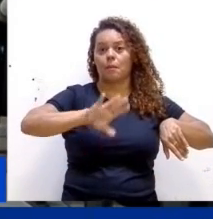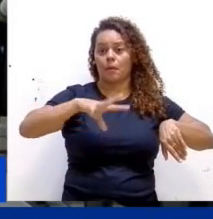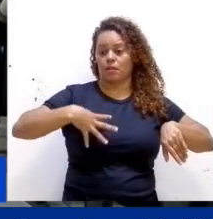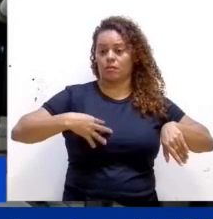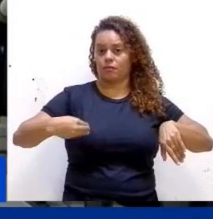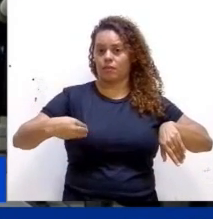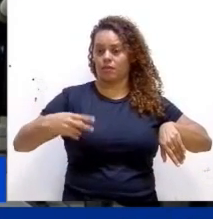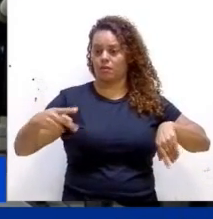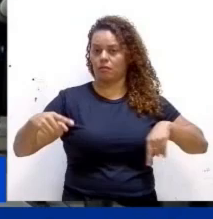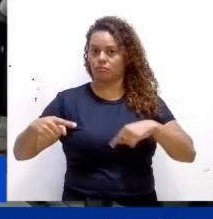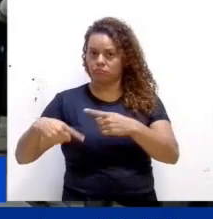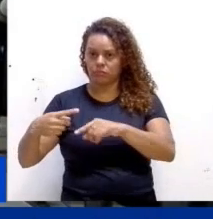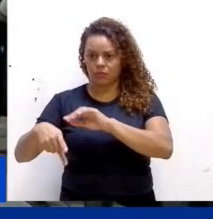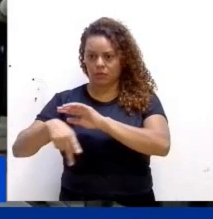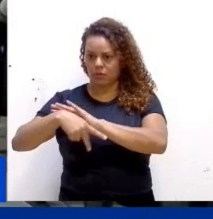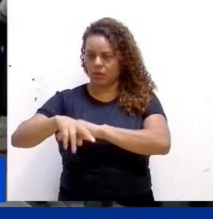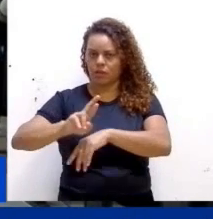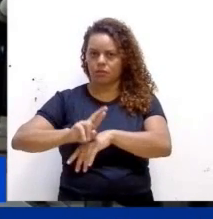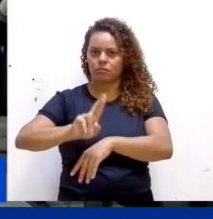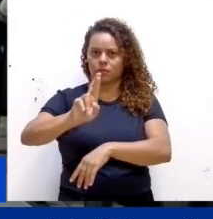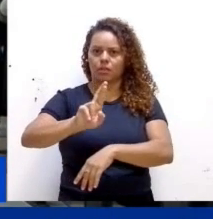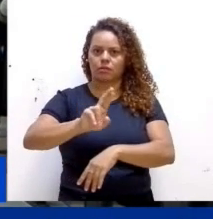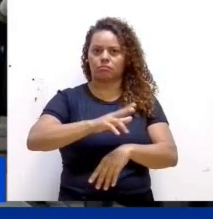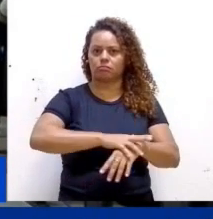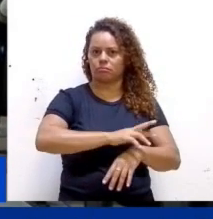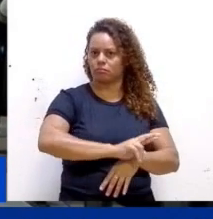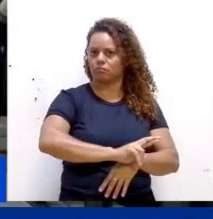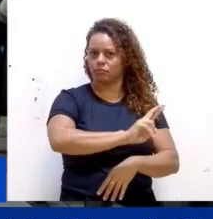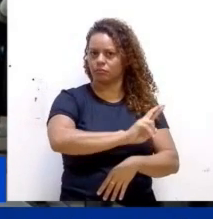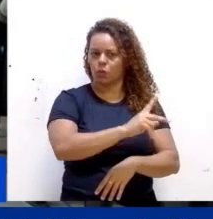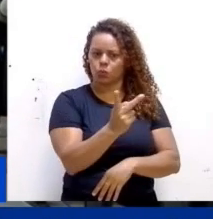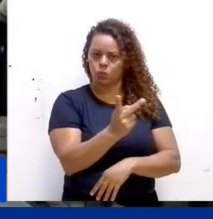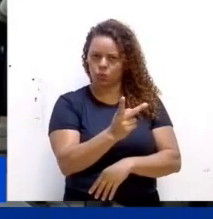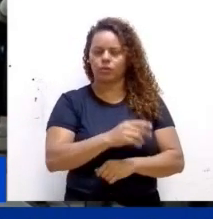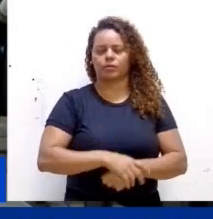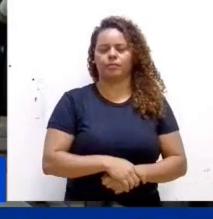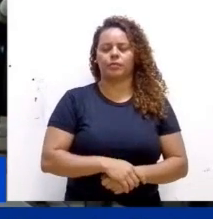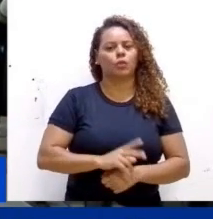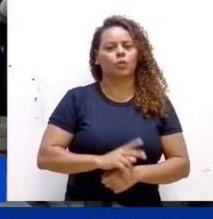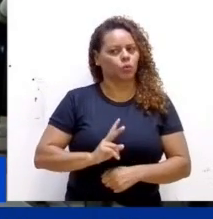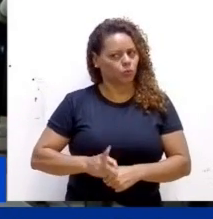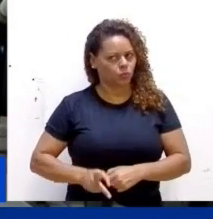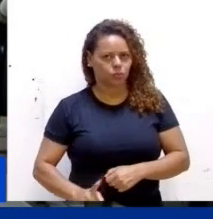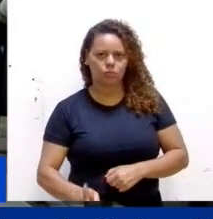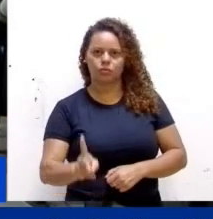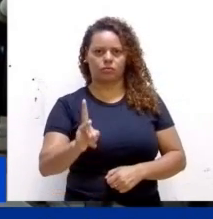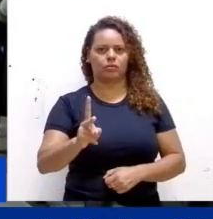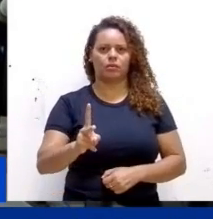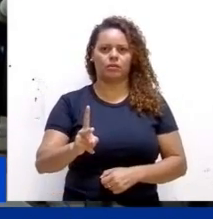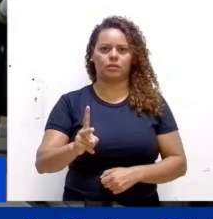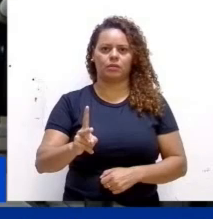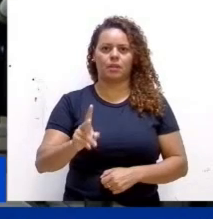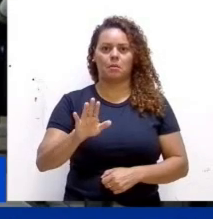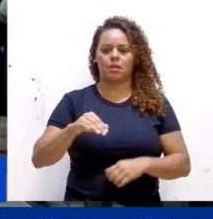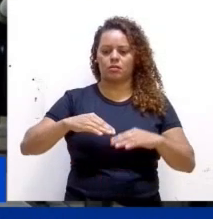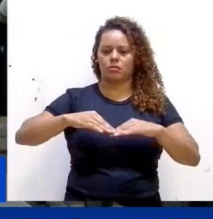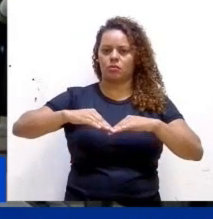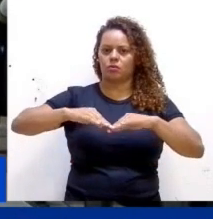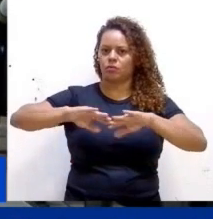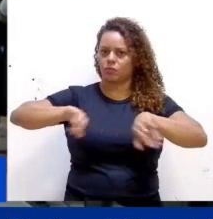continuam sendo obrigação, dever dos pais, ainda que